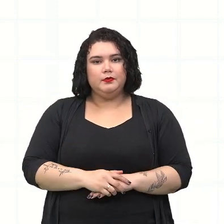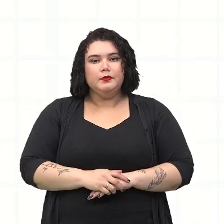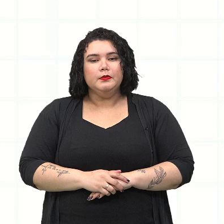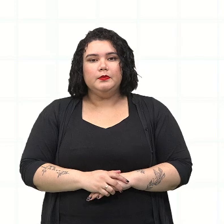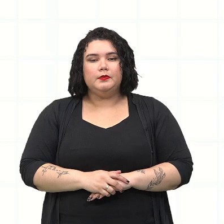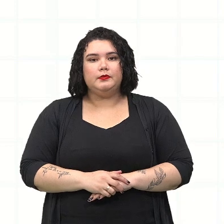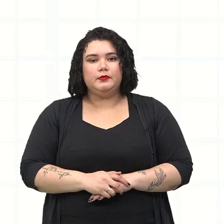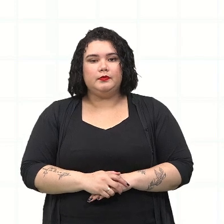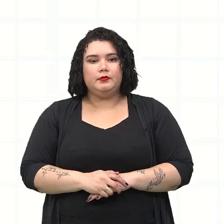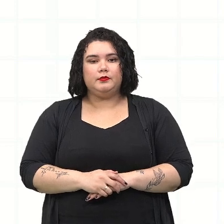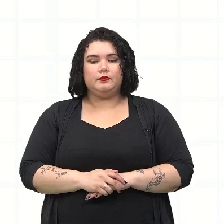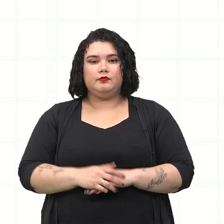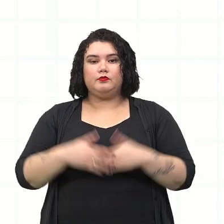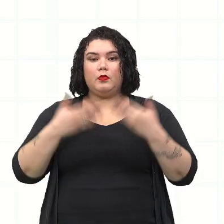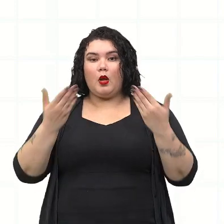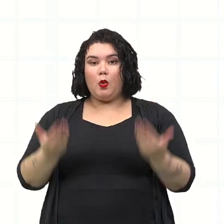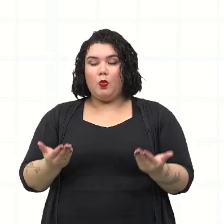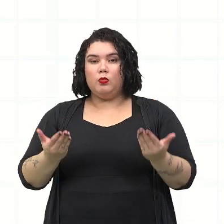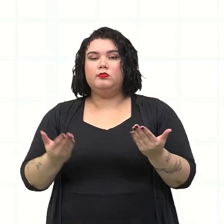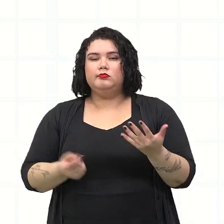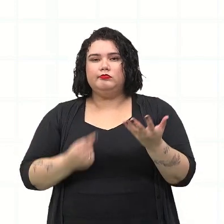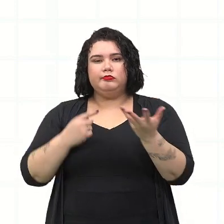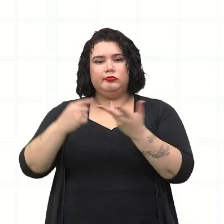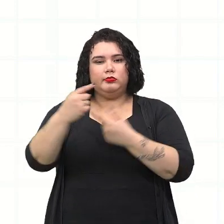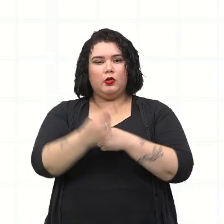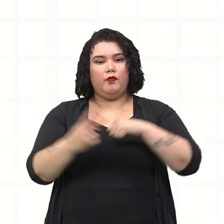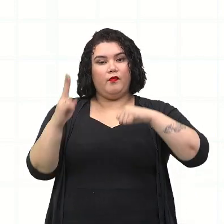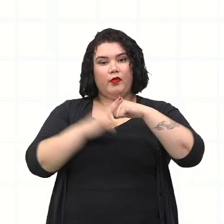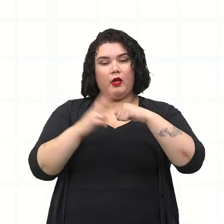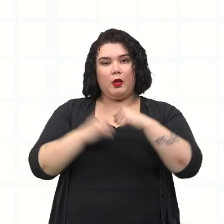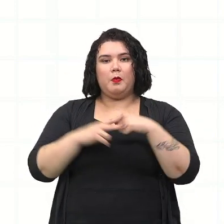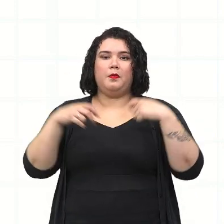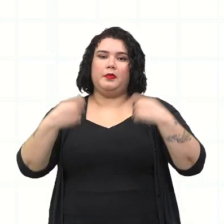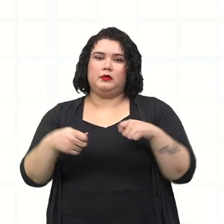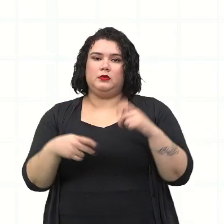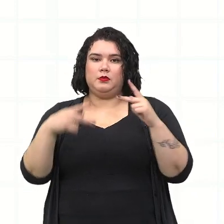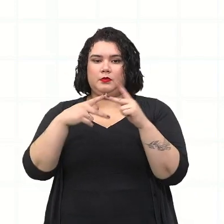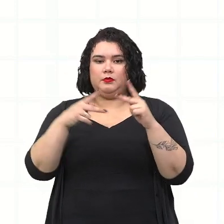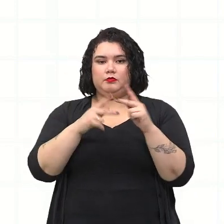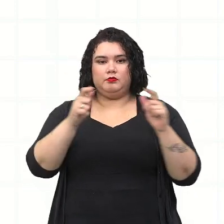gosto. Então, os verbos, eles pedem preposição.